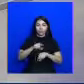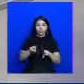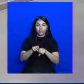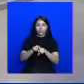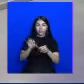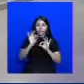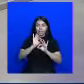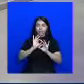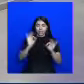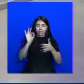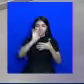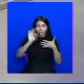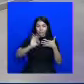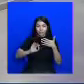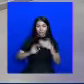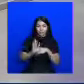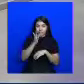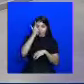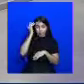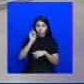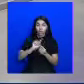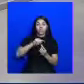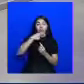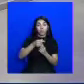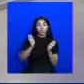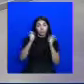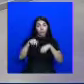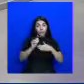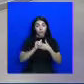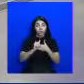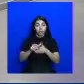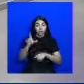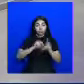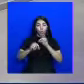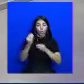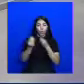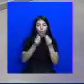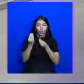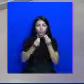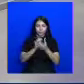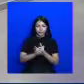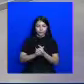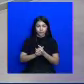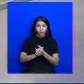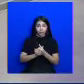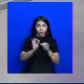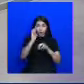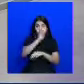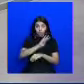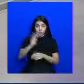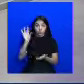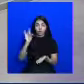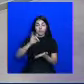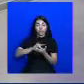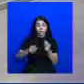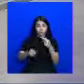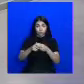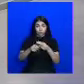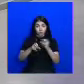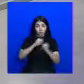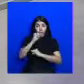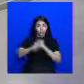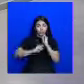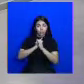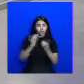e validado pelos nossos auditores. Daqui a pouco você pode conferir mais detalhes do sorteio através do site oficial da Caixa na